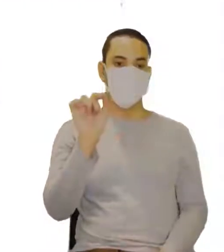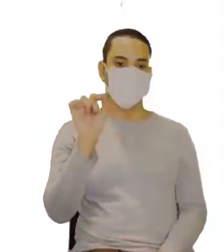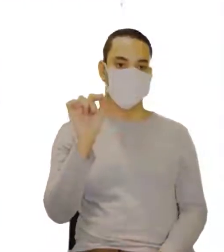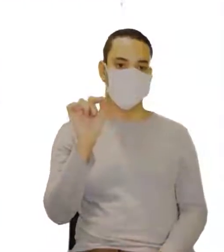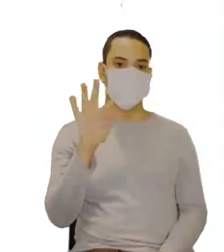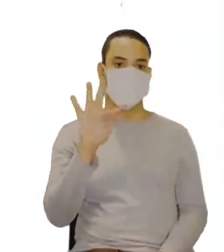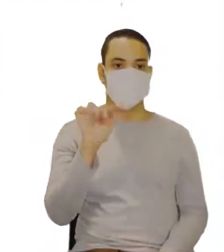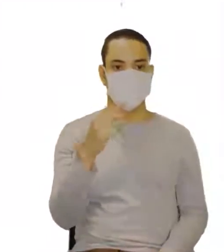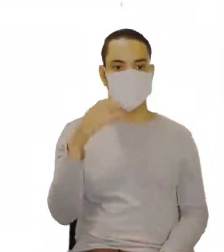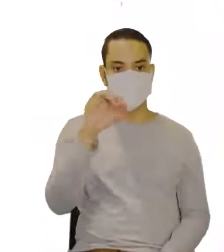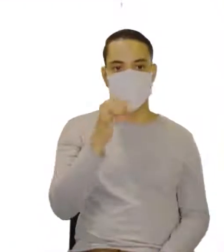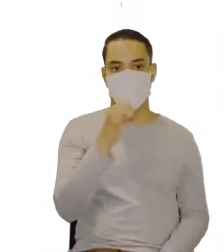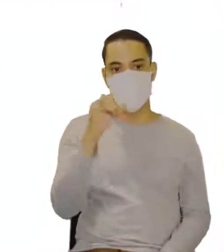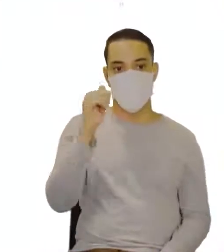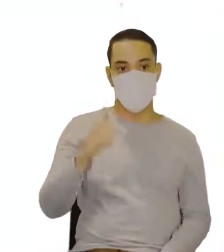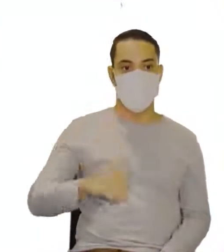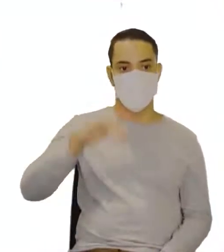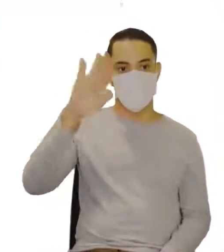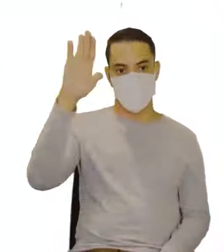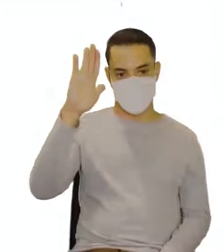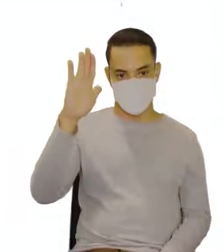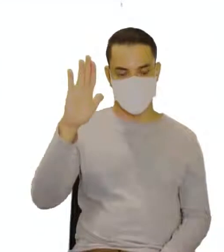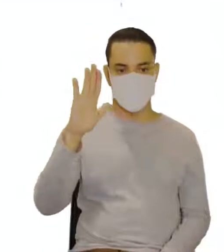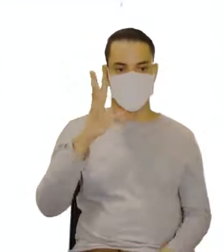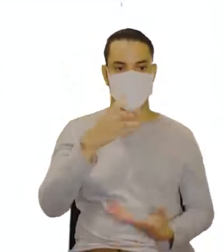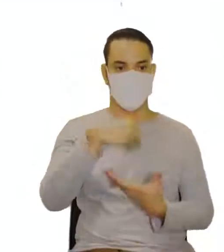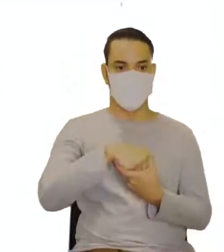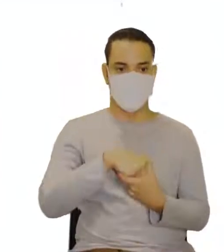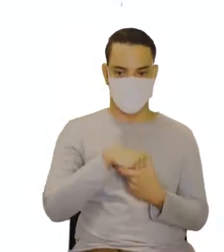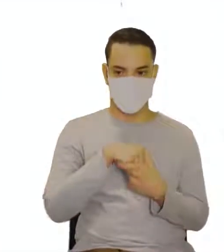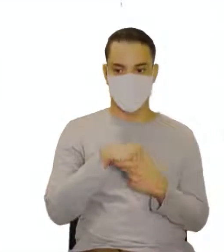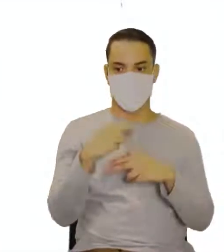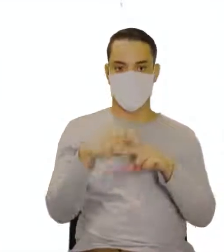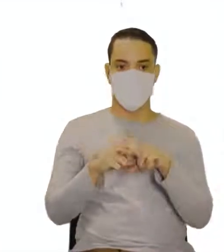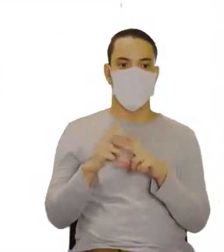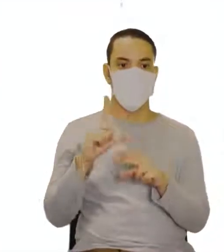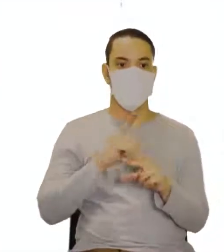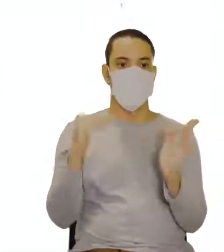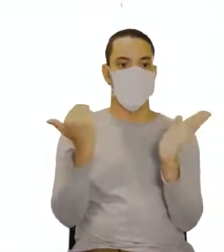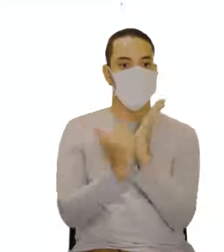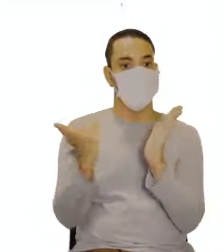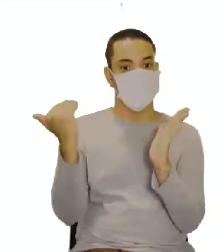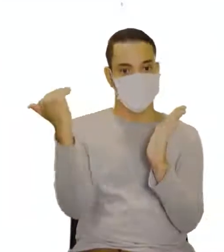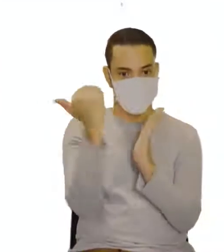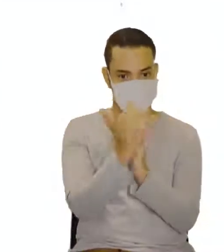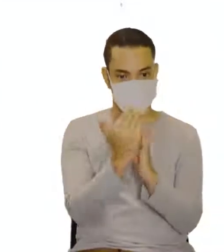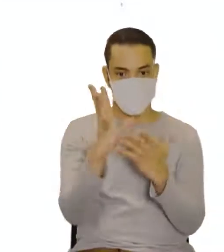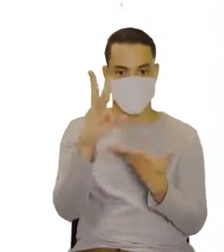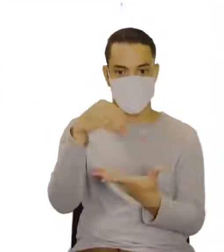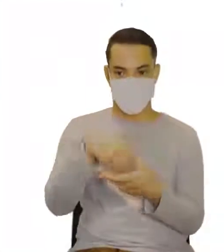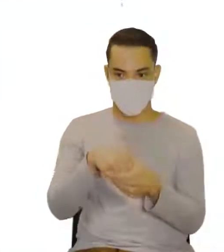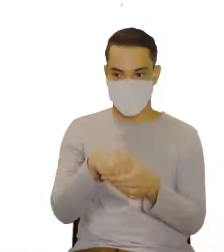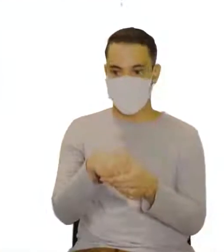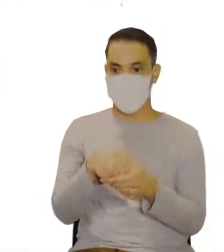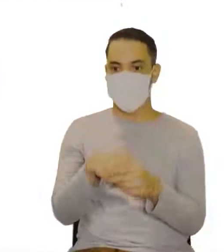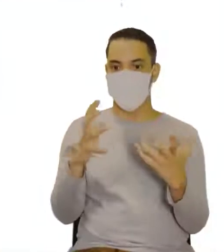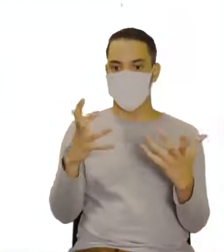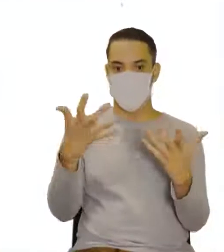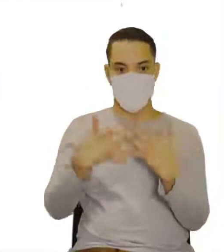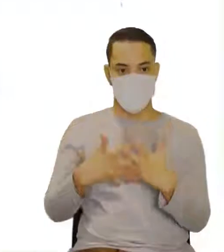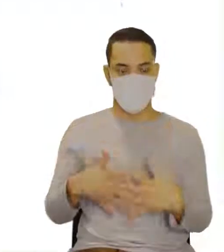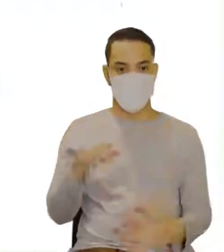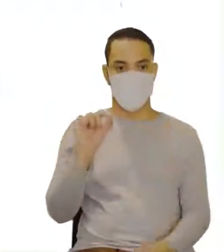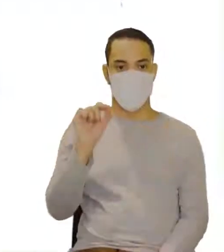tensão elétrica maior em seus terminais. Então, quer aumentar a tensão elétrica do circuito para o